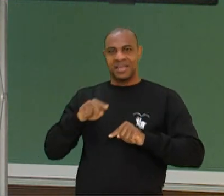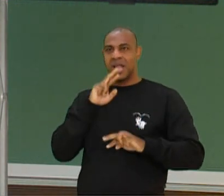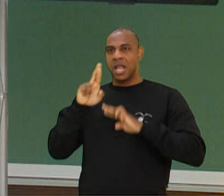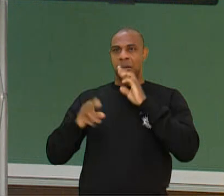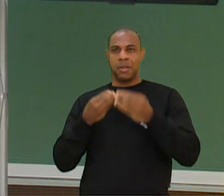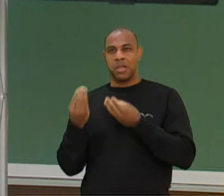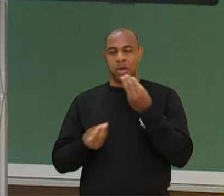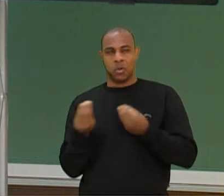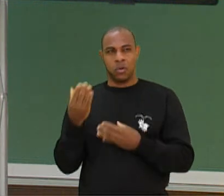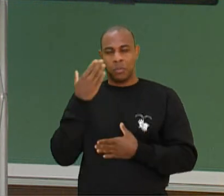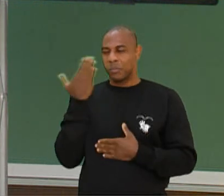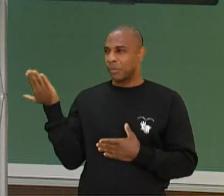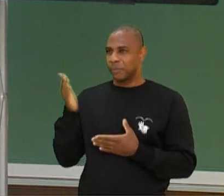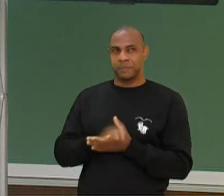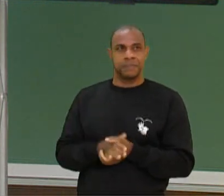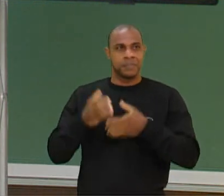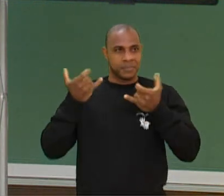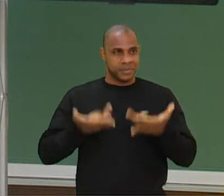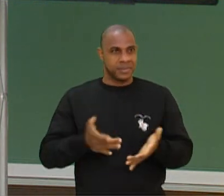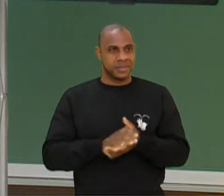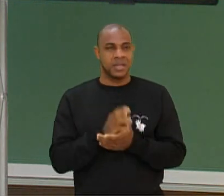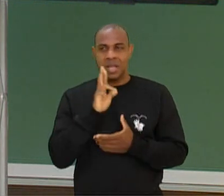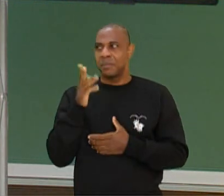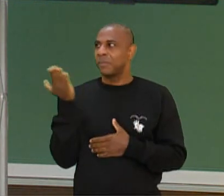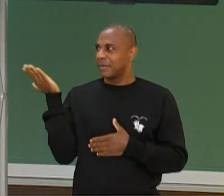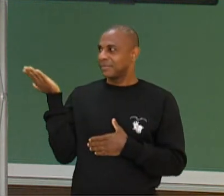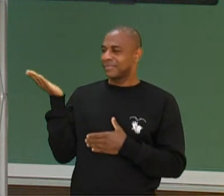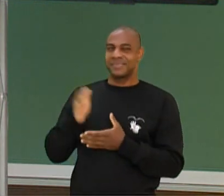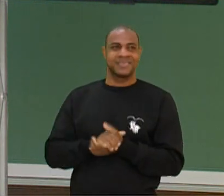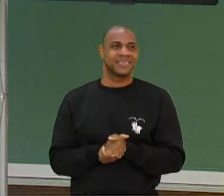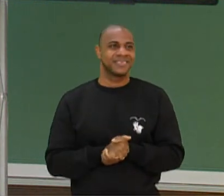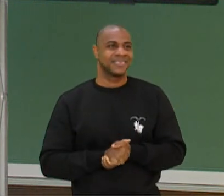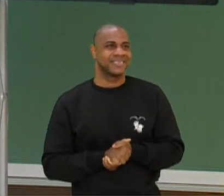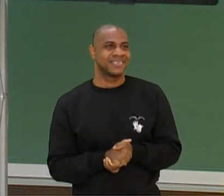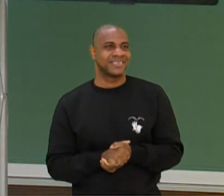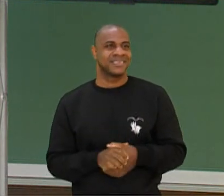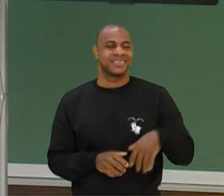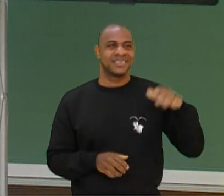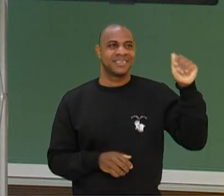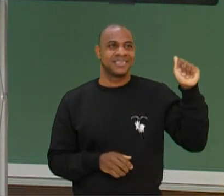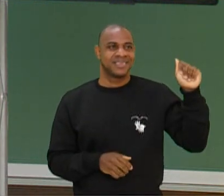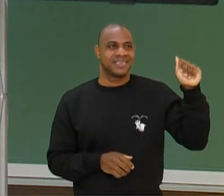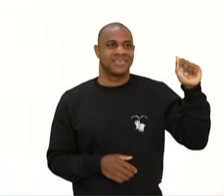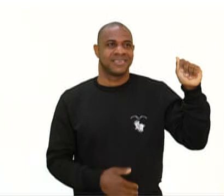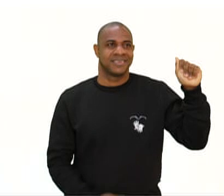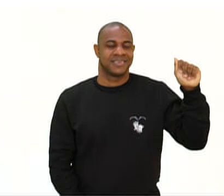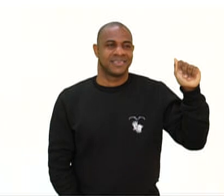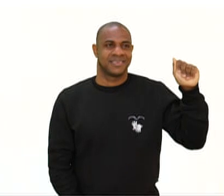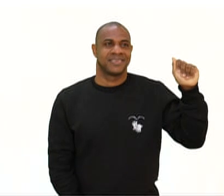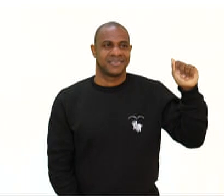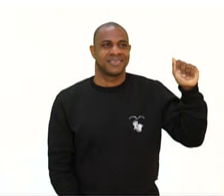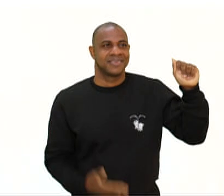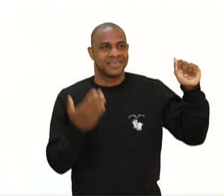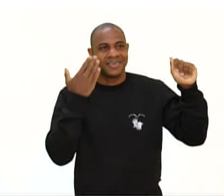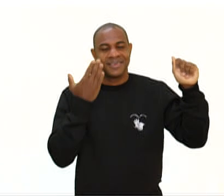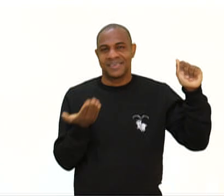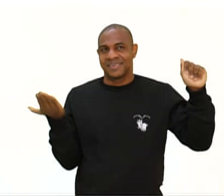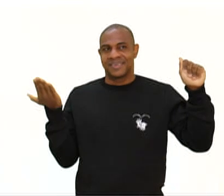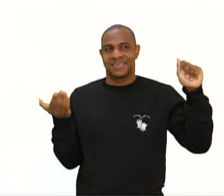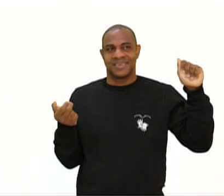respostas e já explico aqui uma por uma, belezinha? Vamos lá. Letter A. Try to make not much